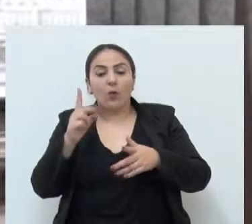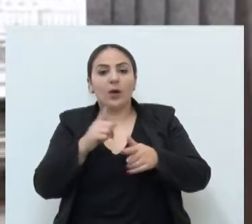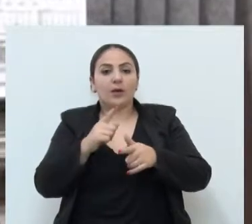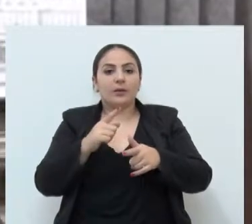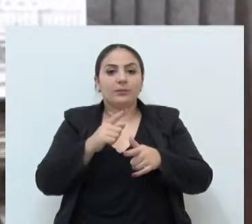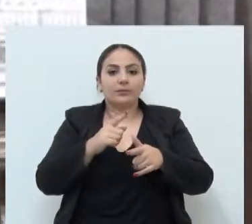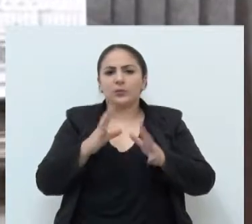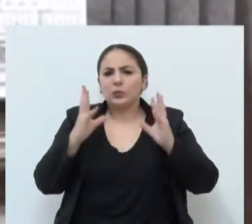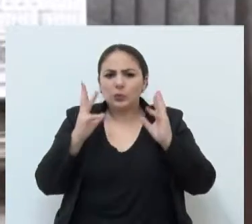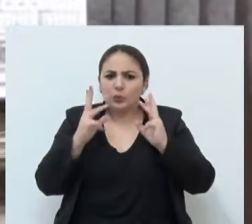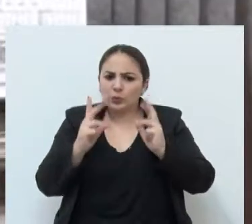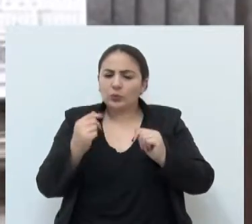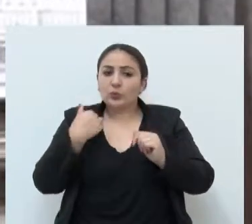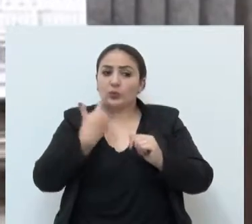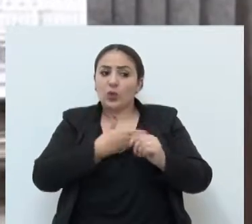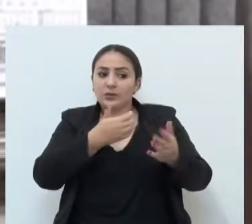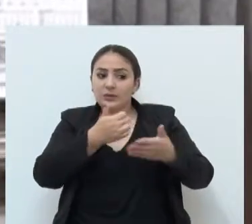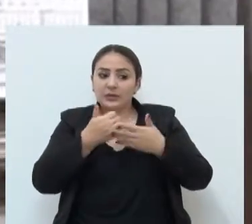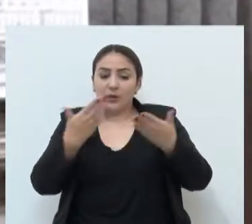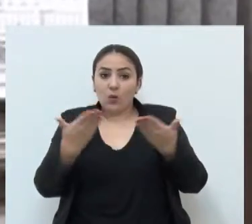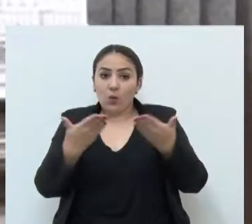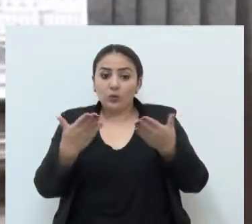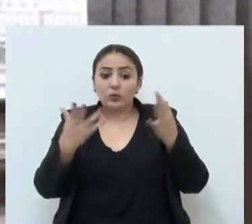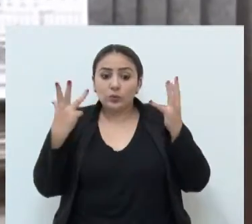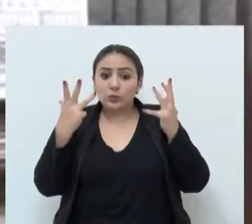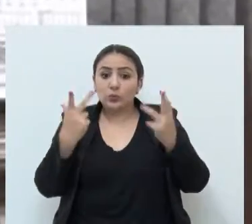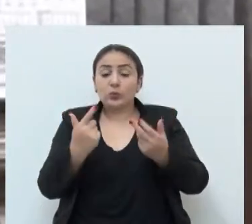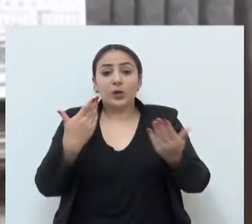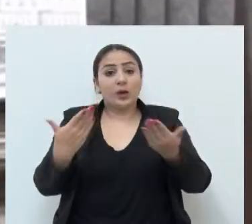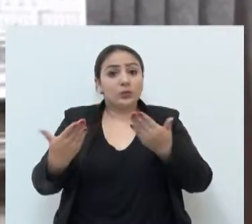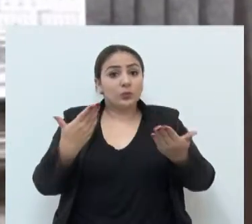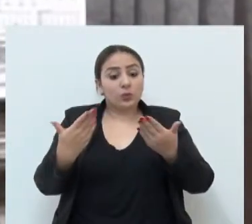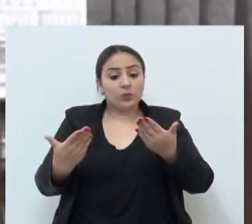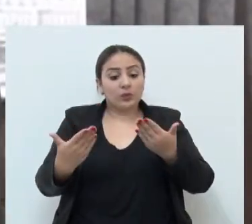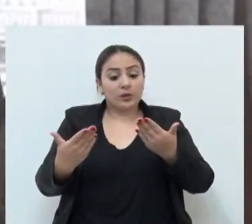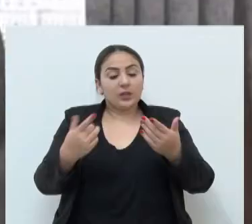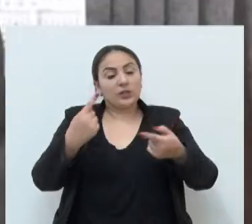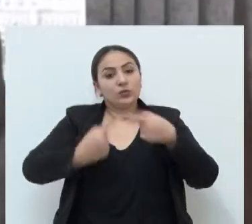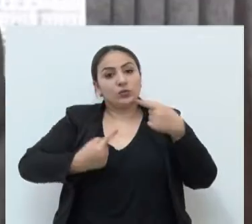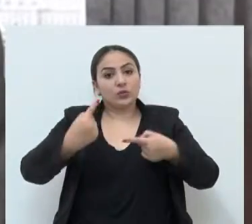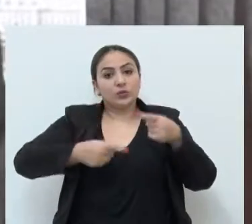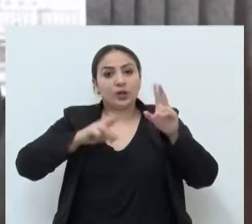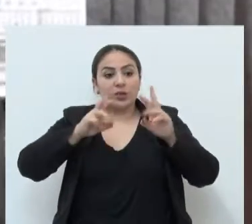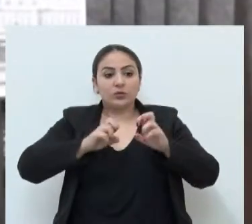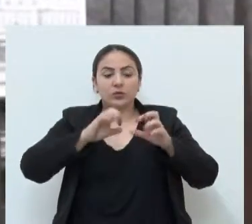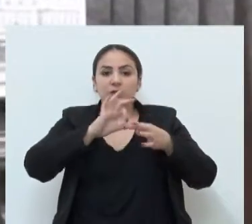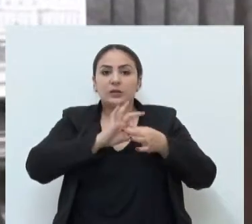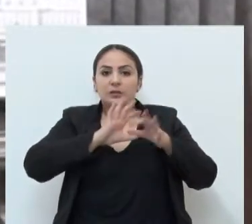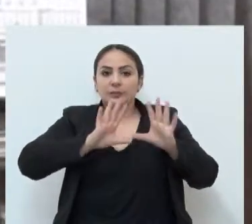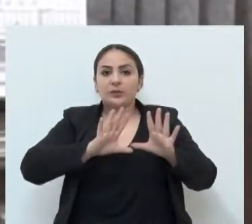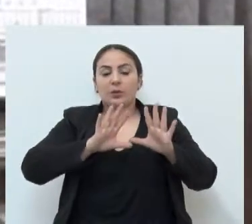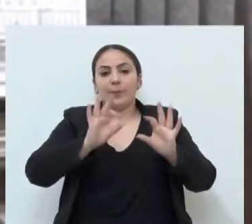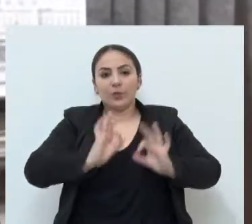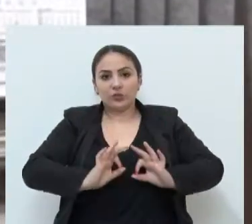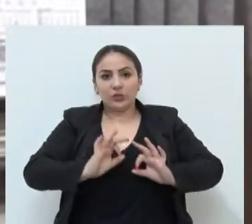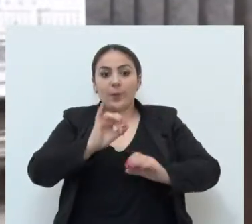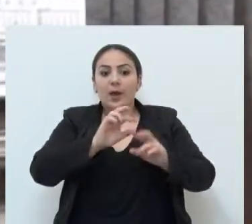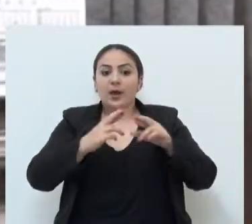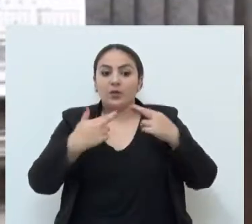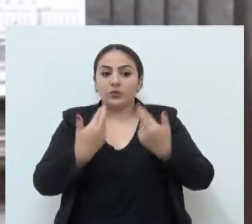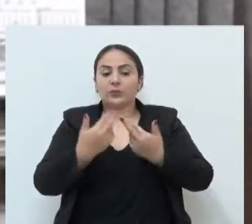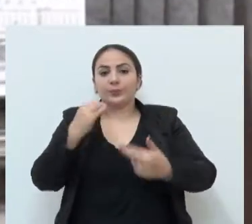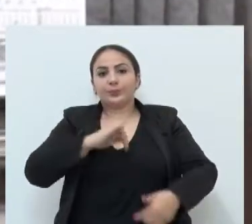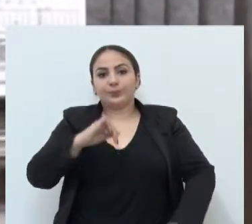amortização, carência. Então podemos aqui trazer e sanear todas as dúvidas e também discutir a questão da legalidade do projeto. Foi uma